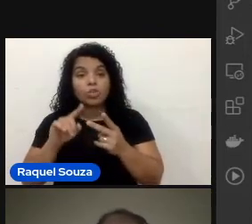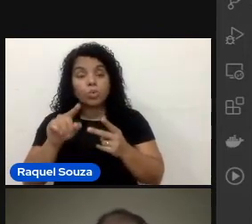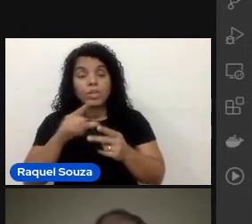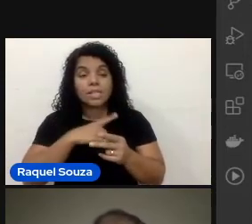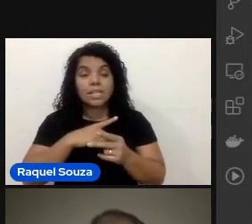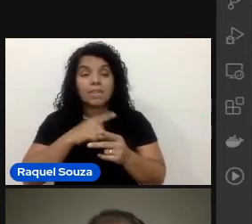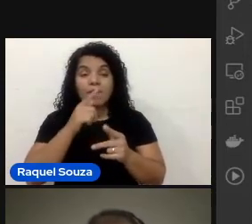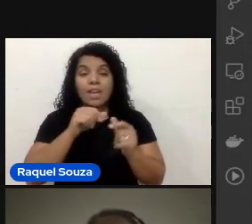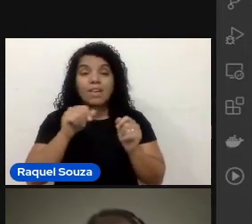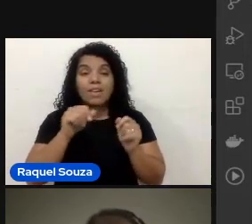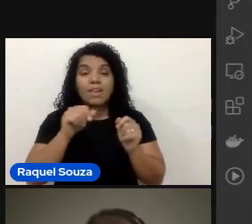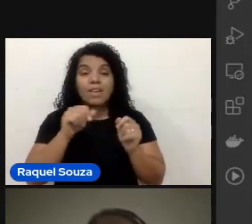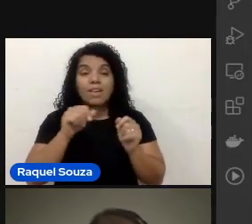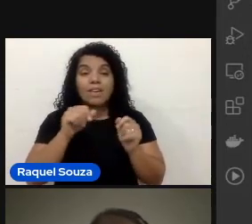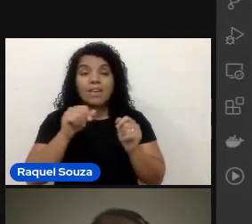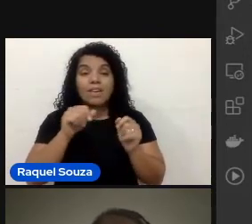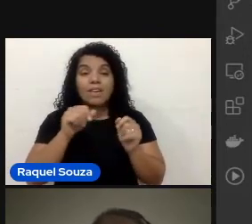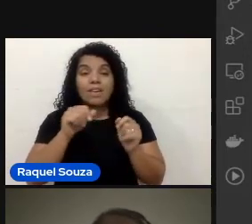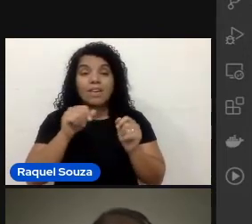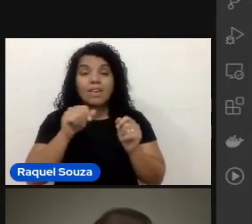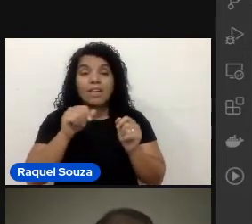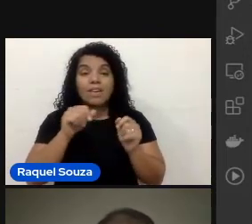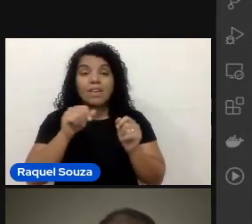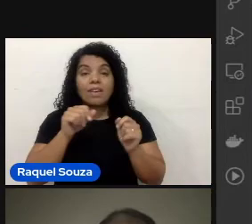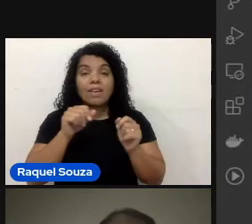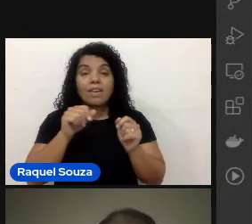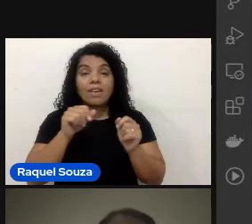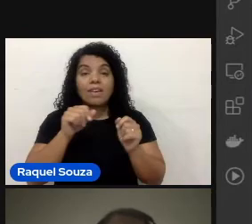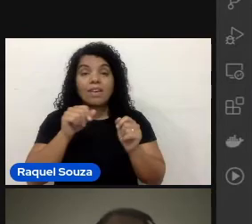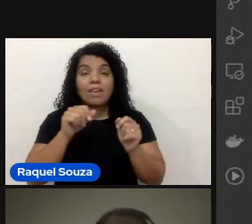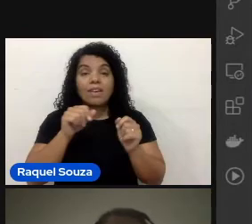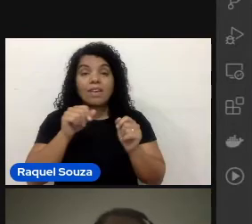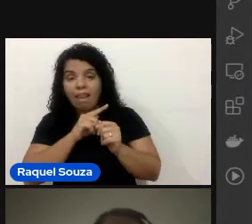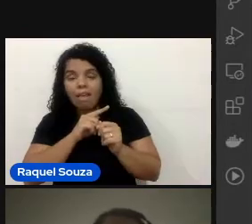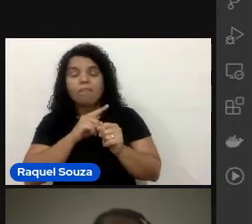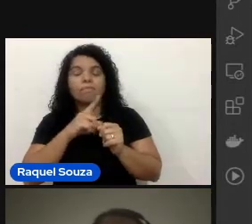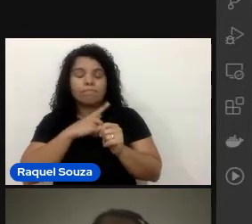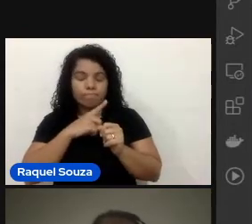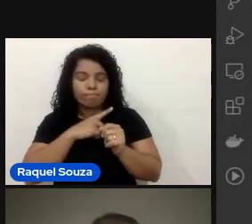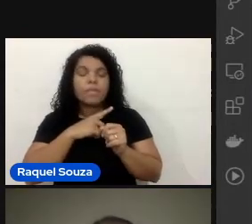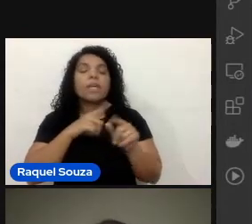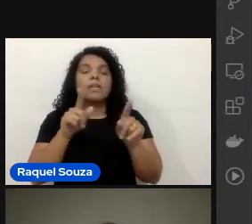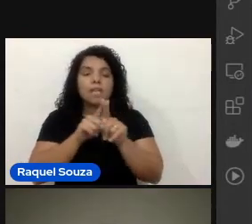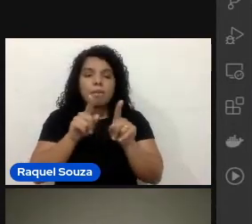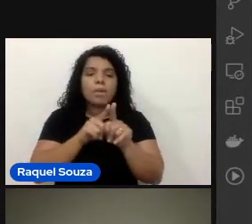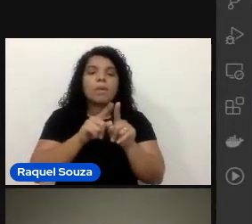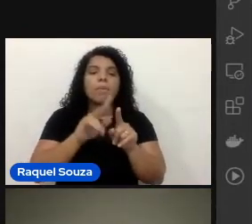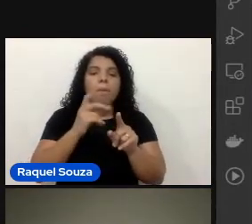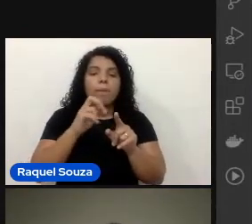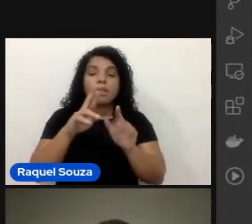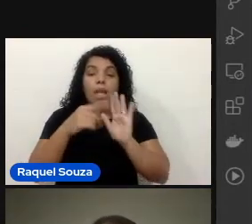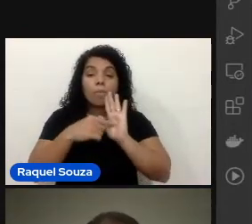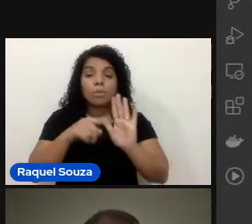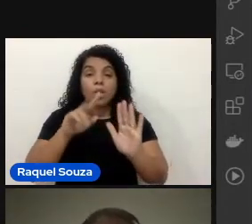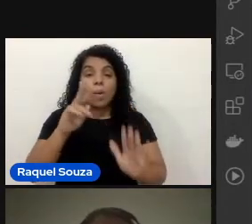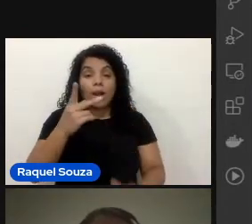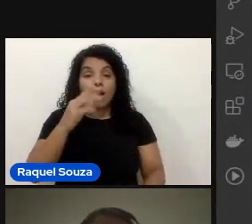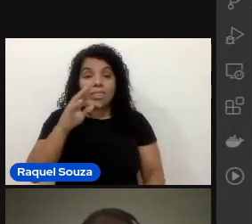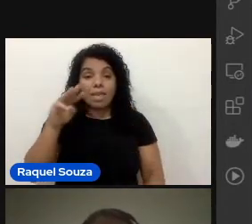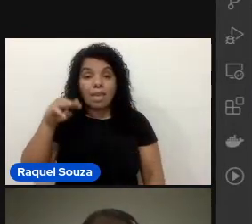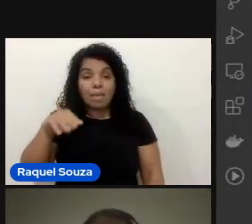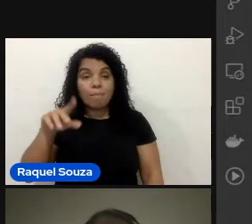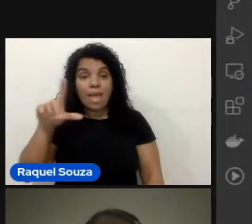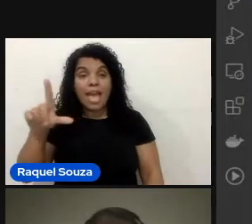dizendo que vai ter um reporte detalhado em caso de falha, e também para habilitar, mostrar o HTML do elemento que tem